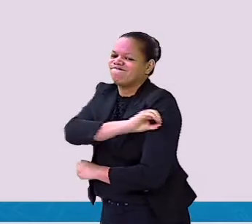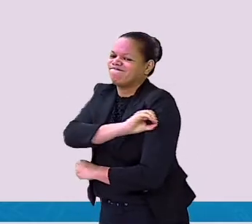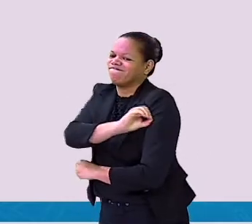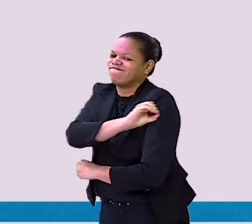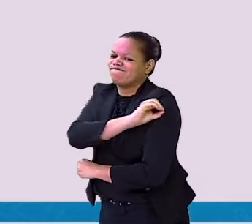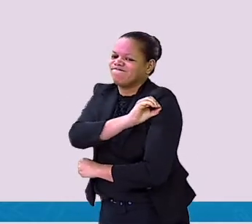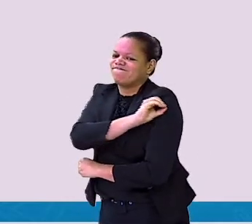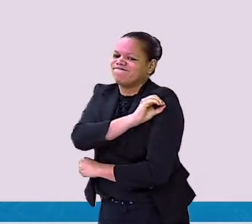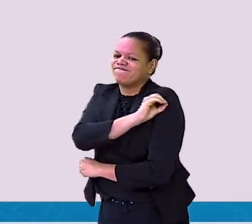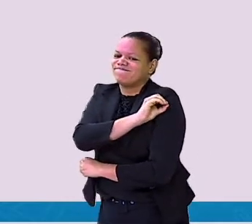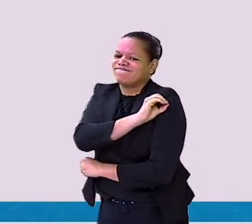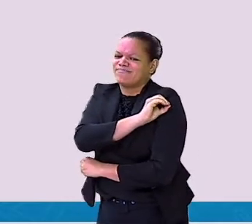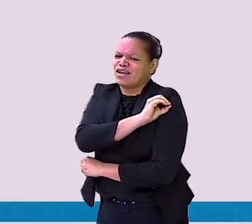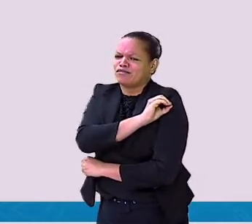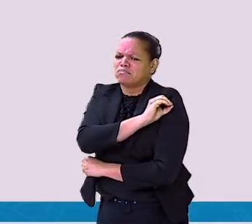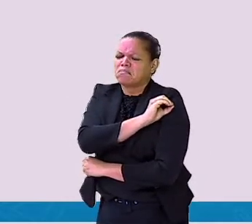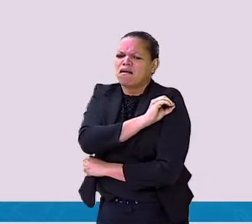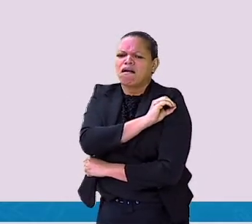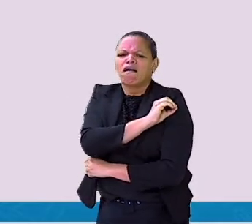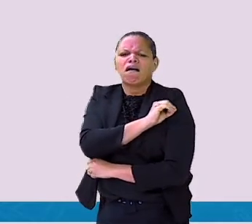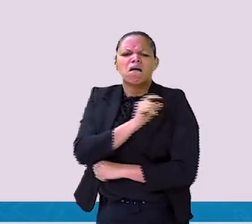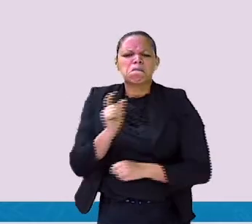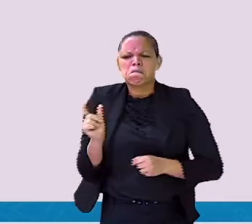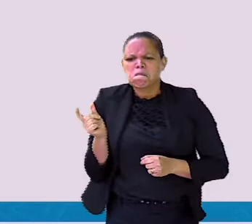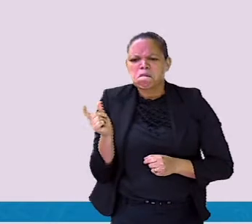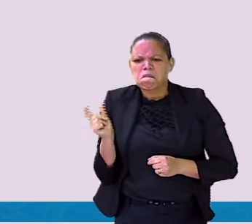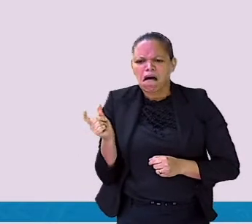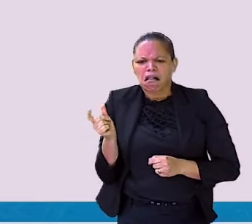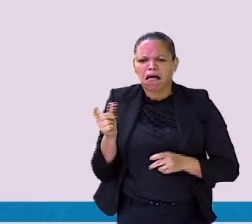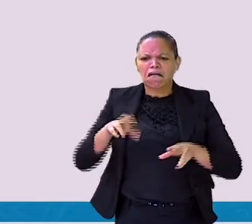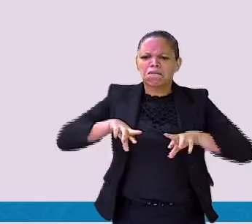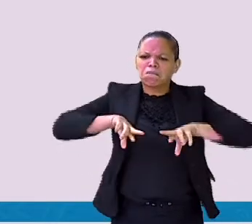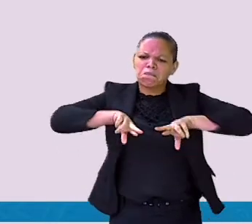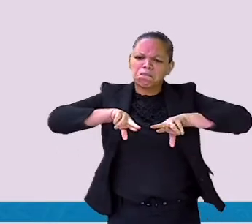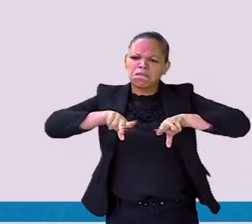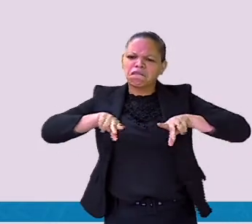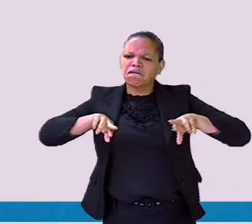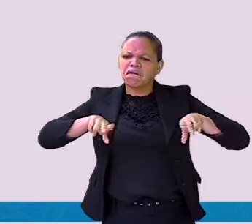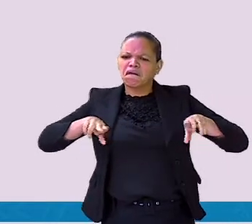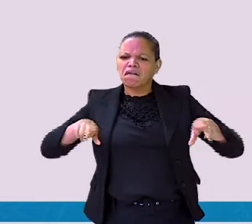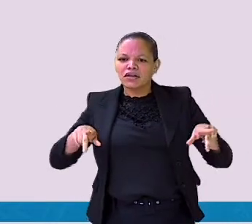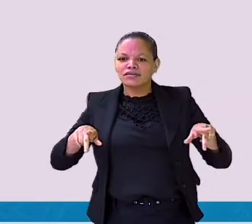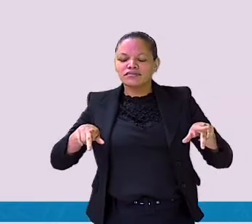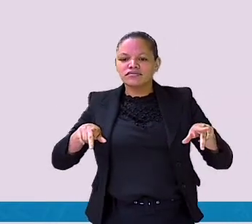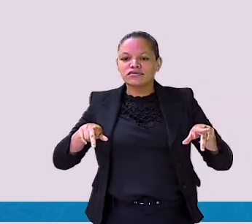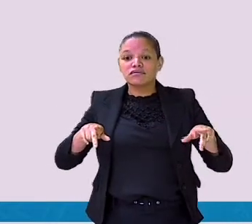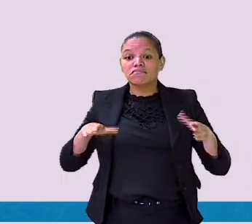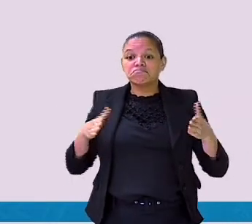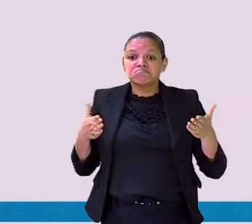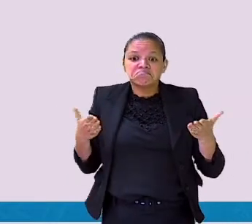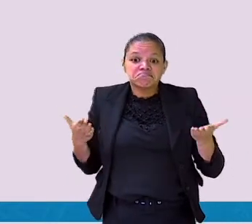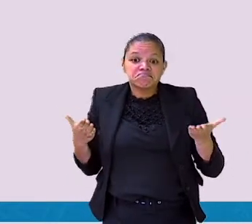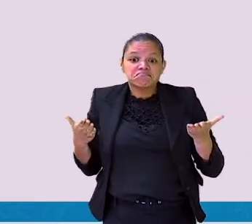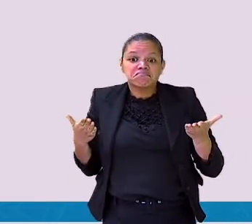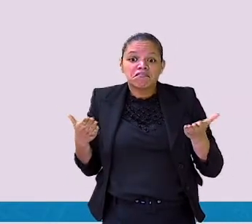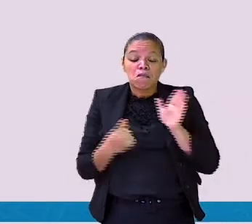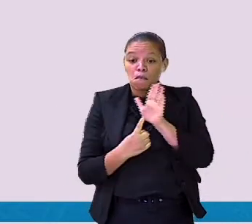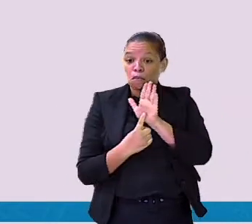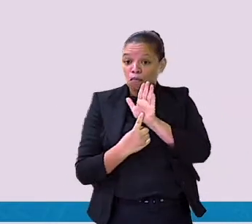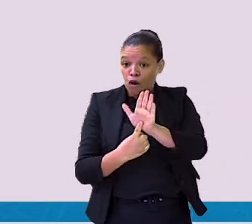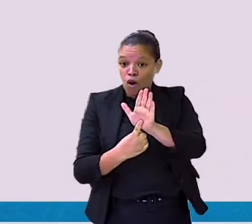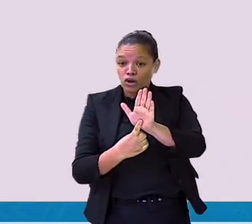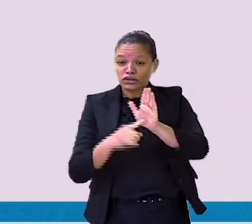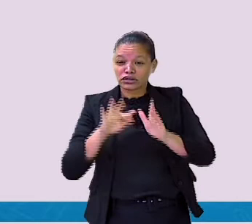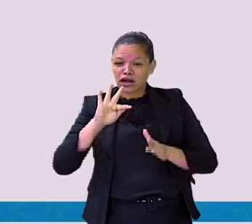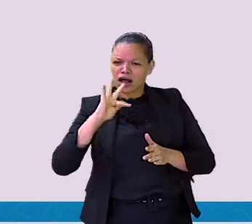analfabeto. Professora, essa palavra é diferente, sim. Lá na nossa fábula fala que ele não sabe ler. E a pessoa que não